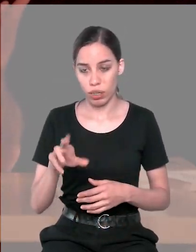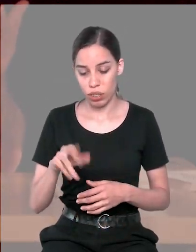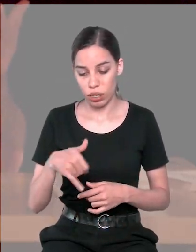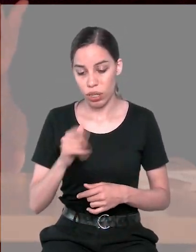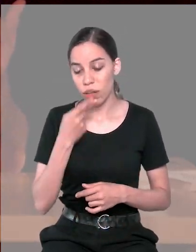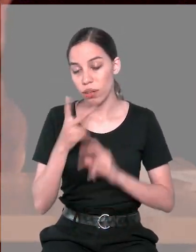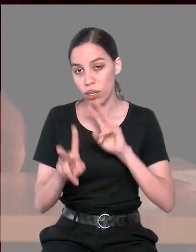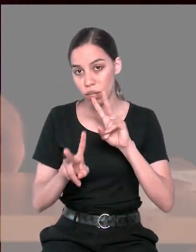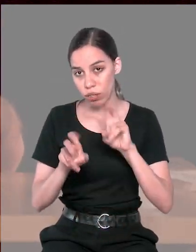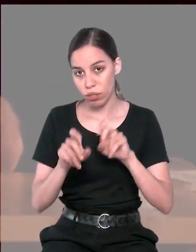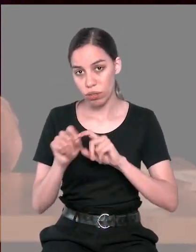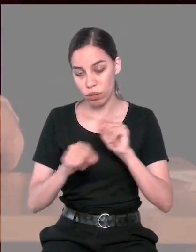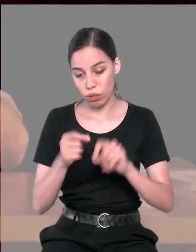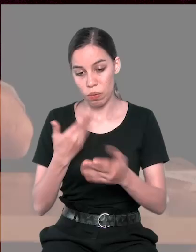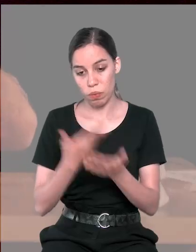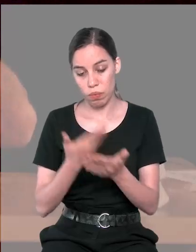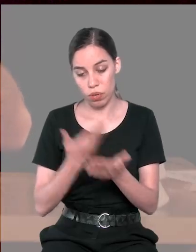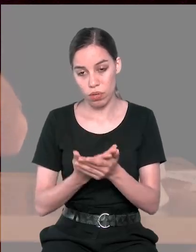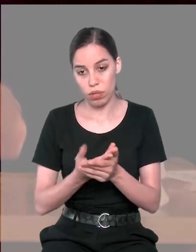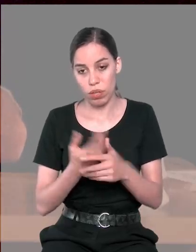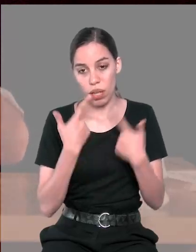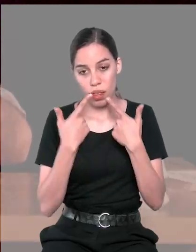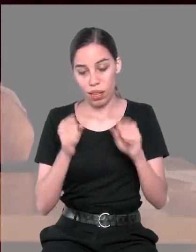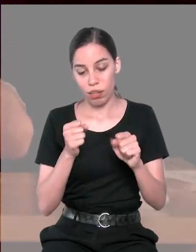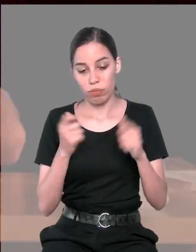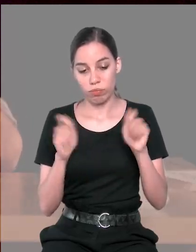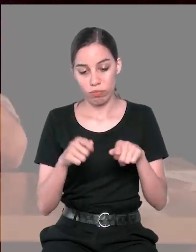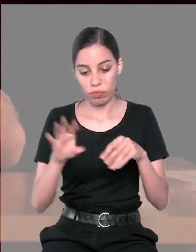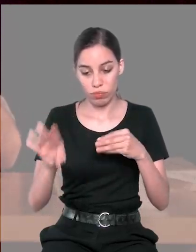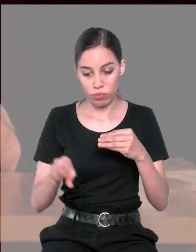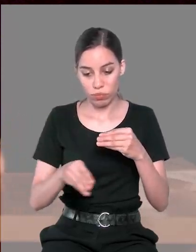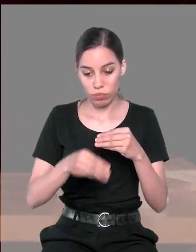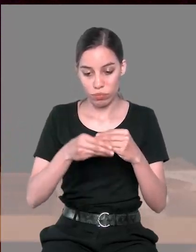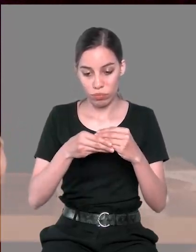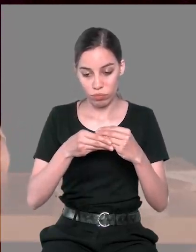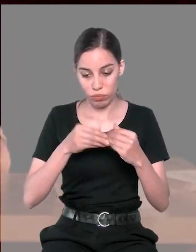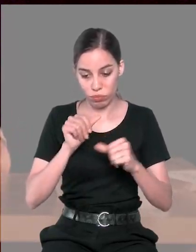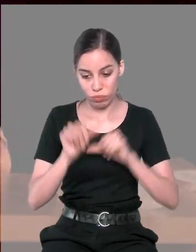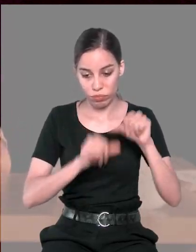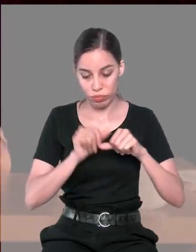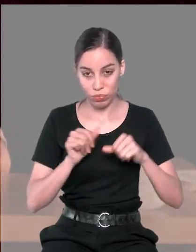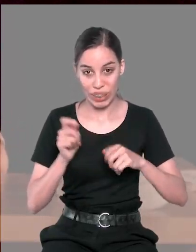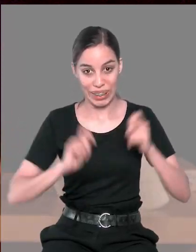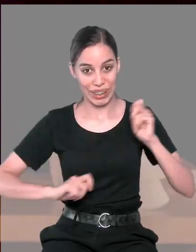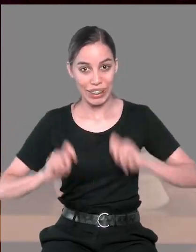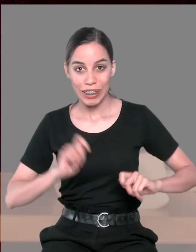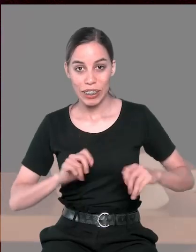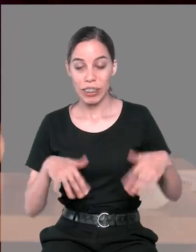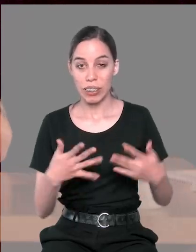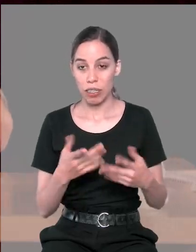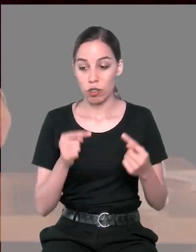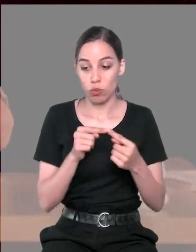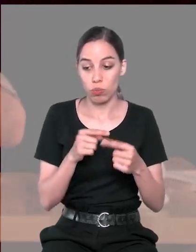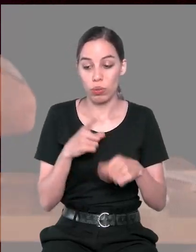de linguagem, ela deveria nos reinstaurar nesse lugar da hesitação. É como